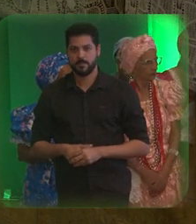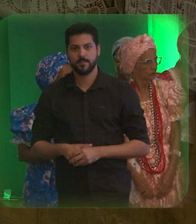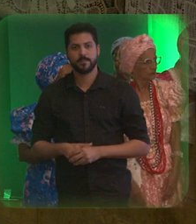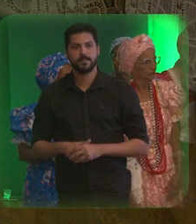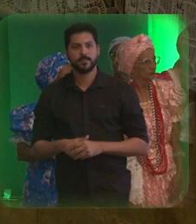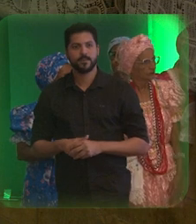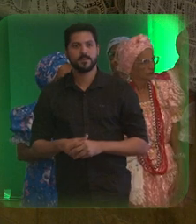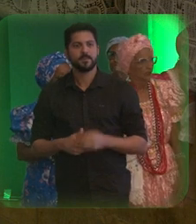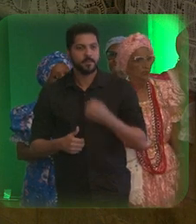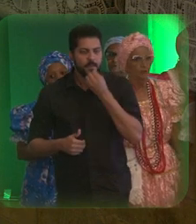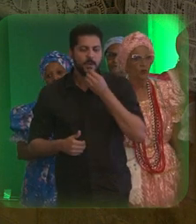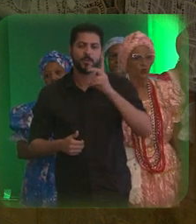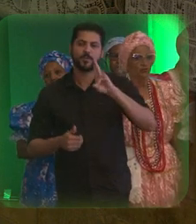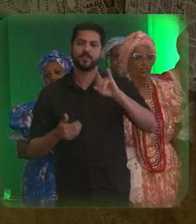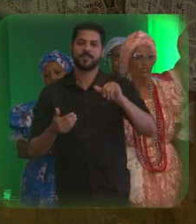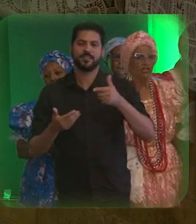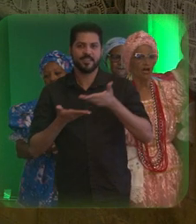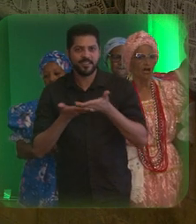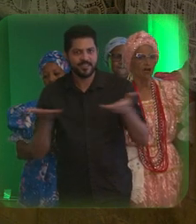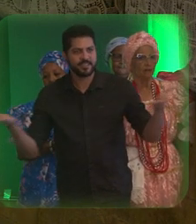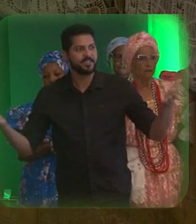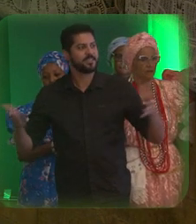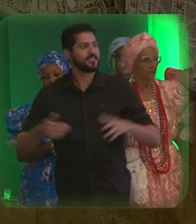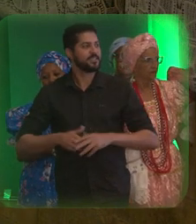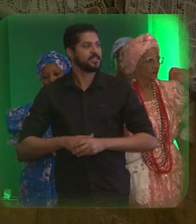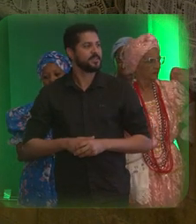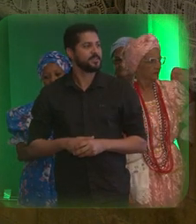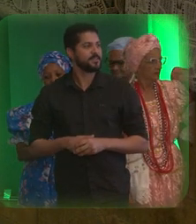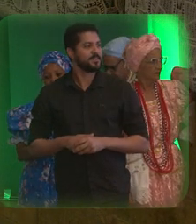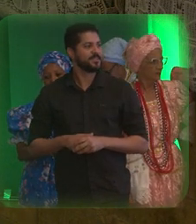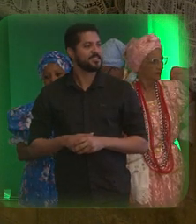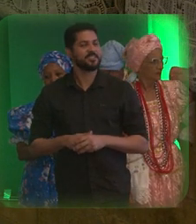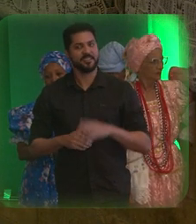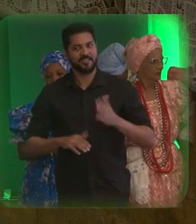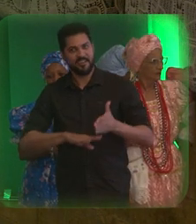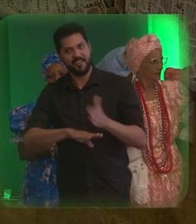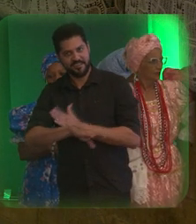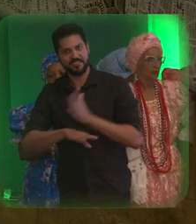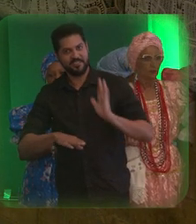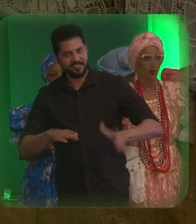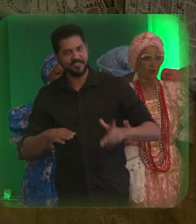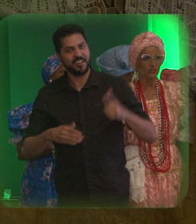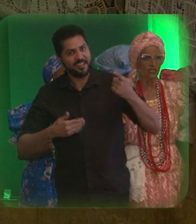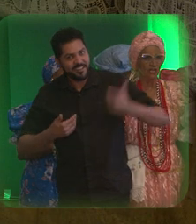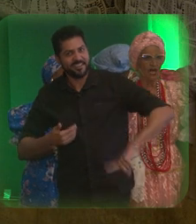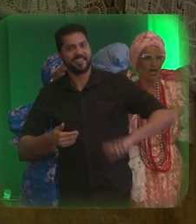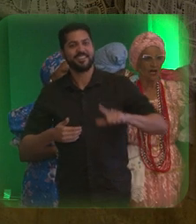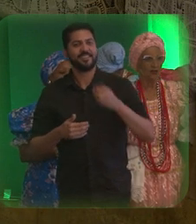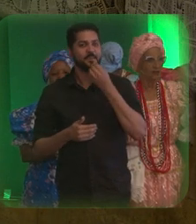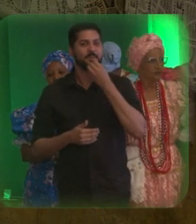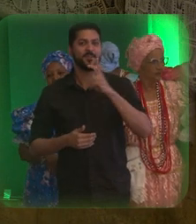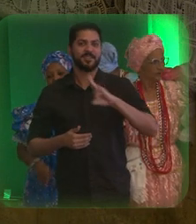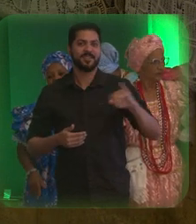Bom dia, pessoal! Bom dia. Já treinamos antes, hein? Bom dia! Bom dia!